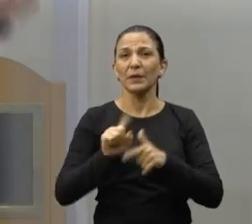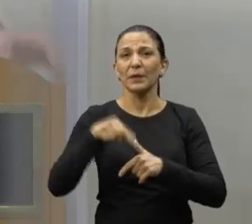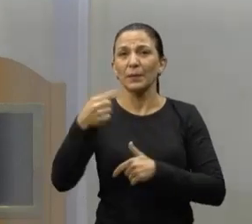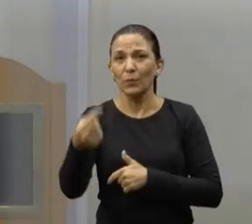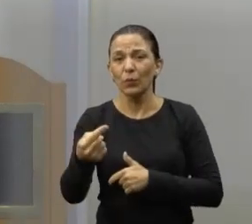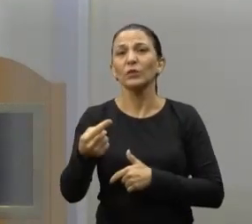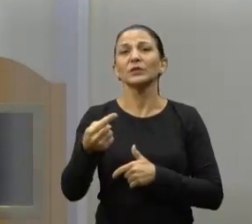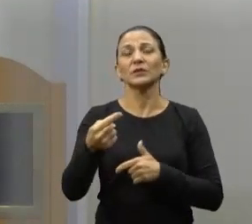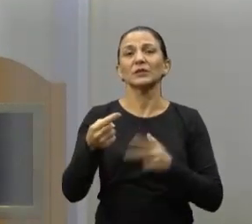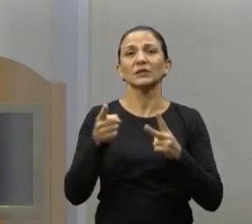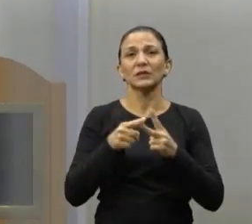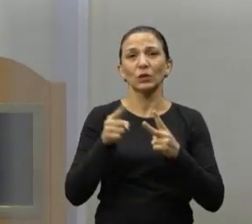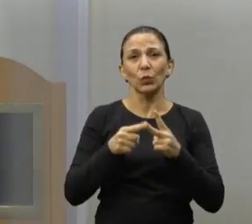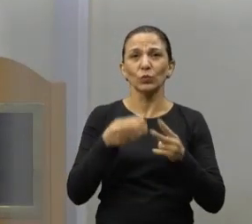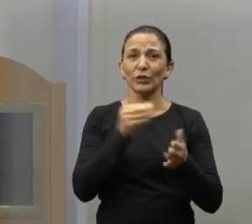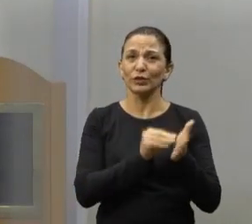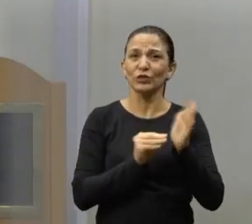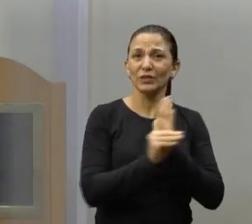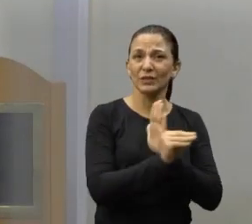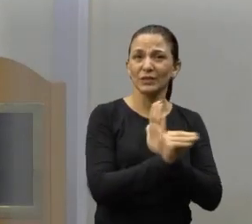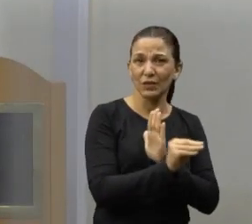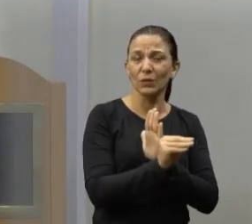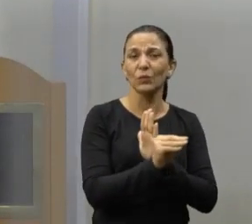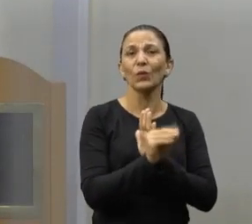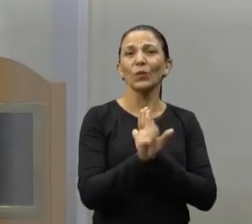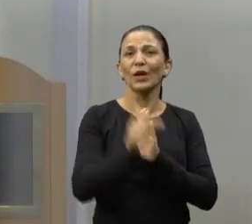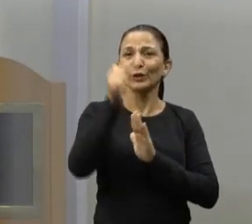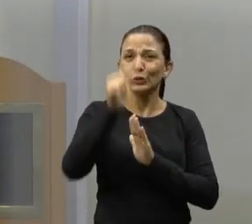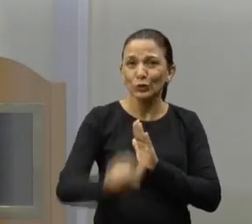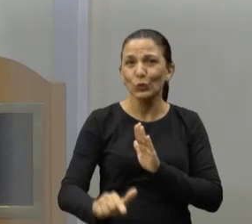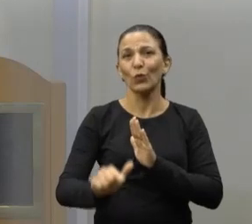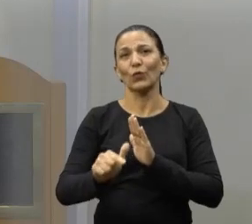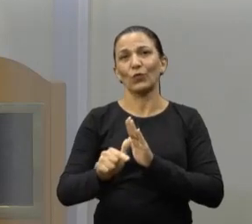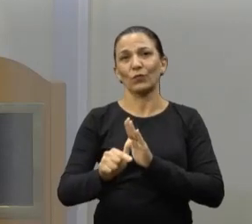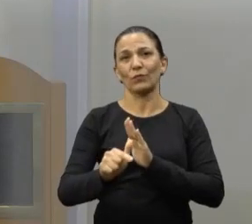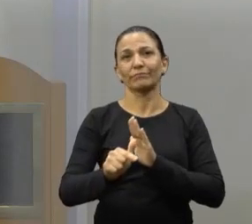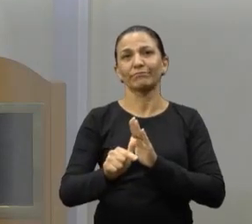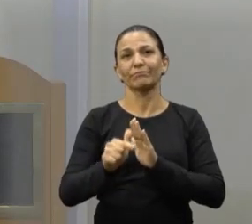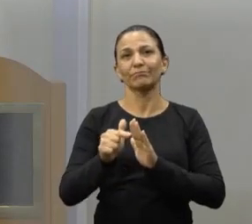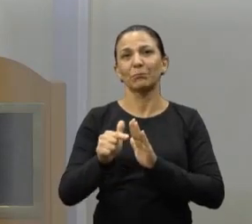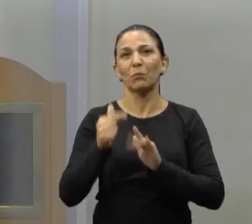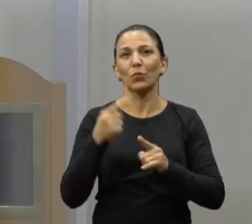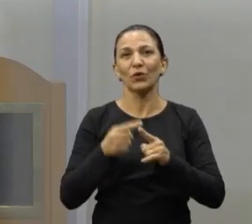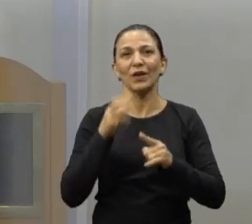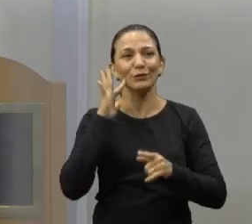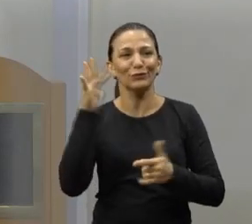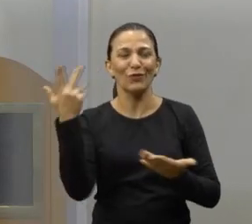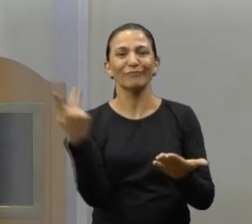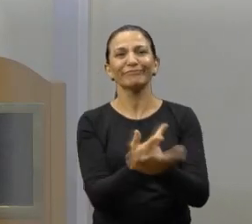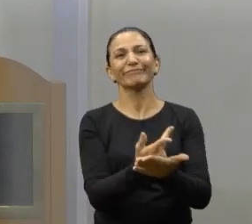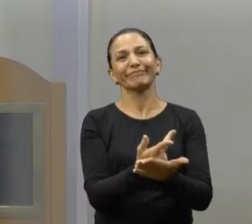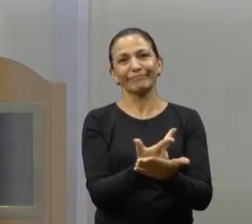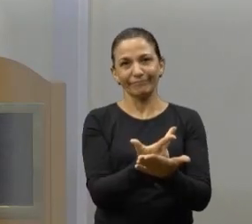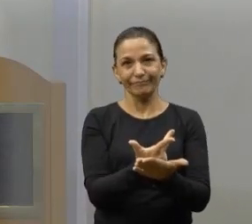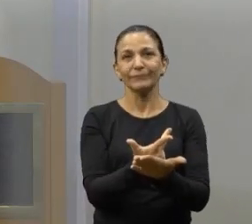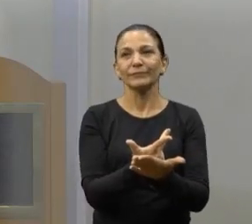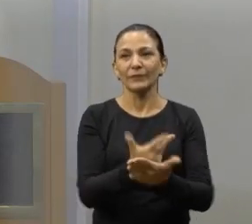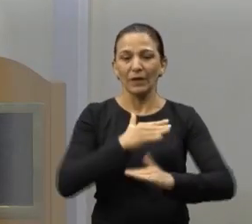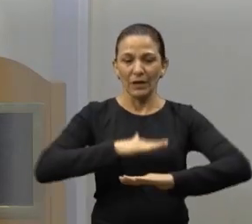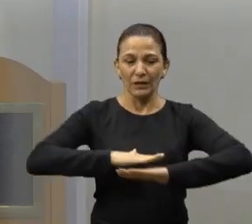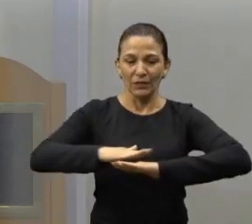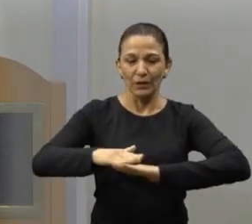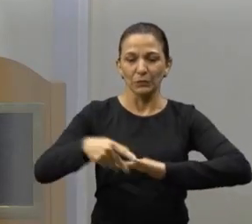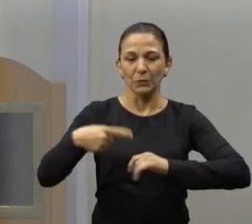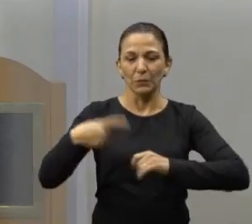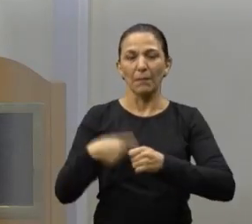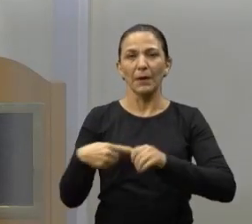uma indicação segunda para que a resolução do problema seja melhor do que aquela que foi feita né então assim os reparos que foram feitos ali